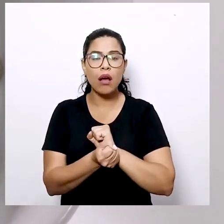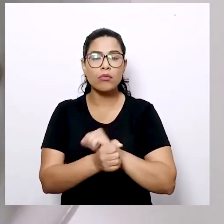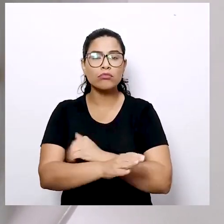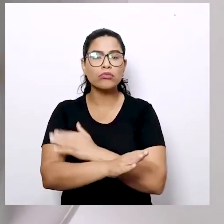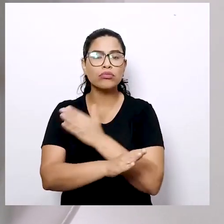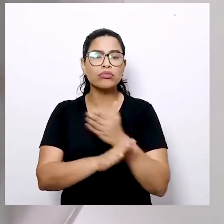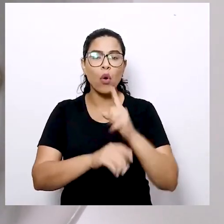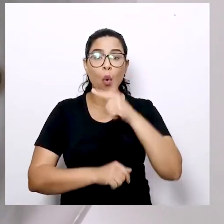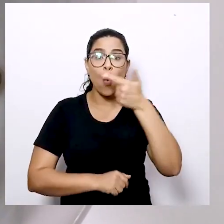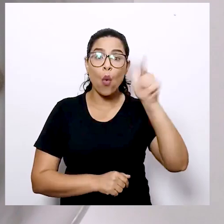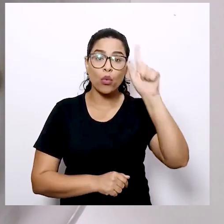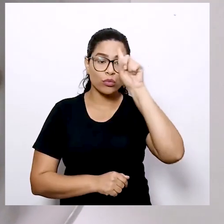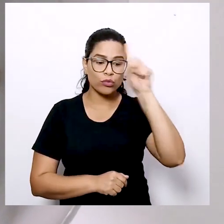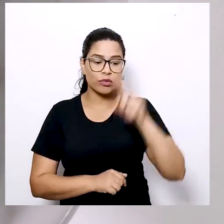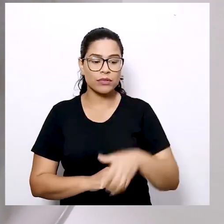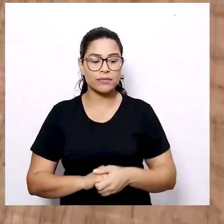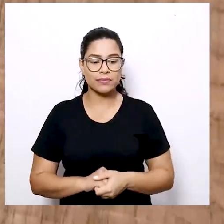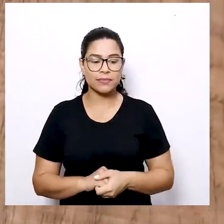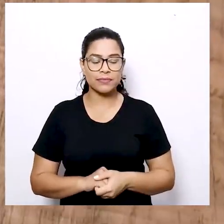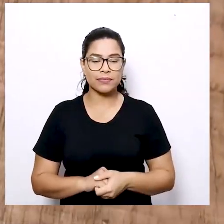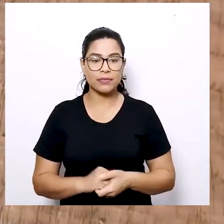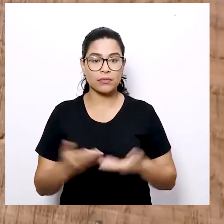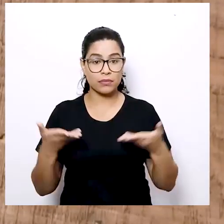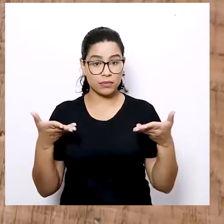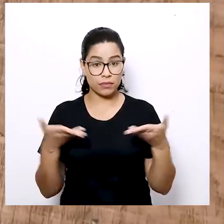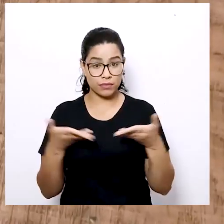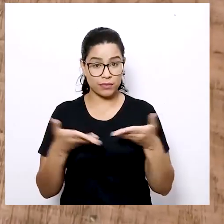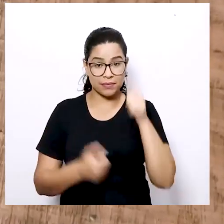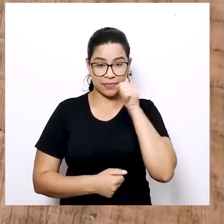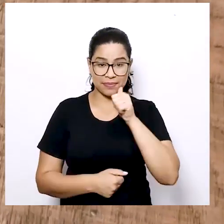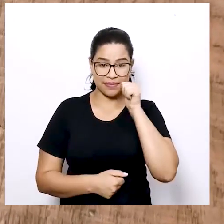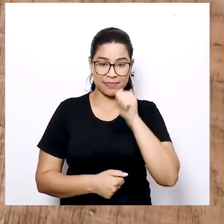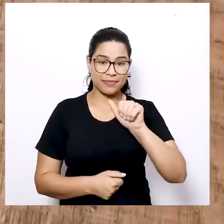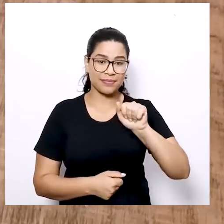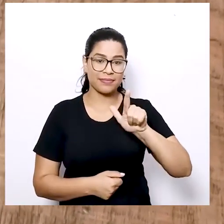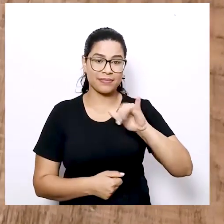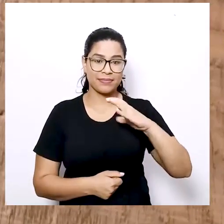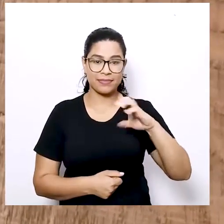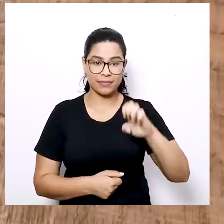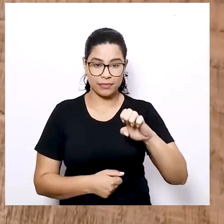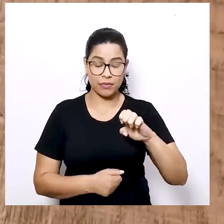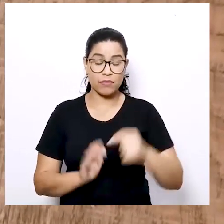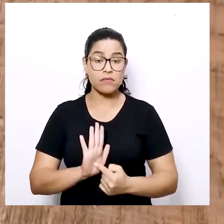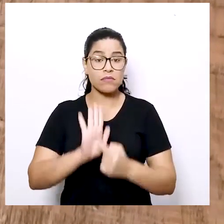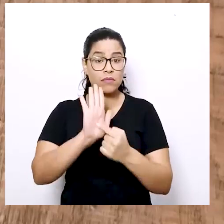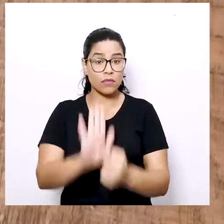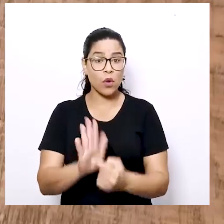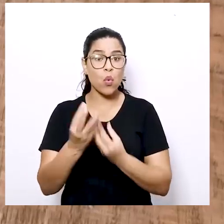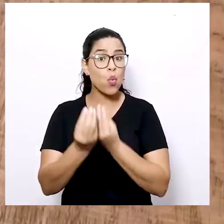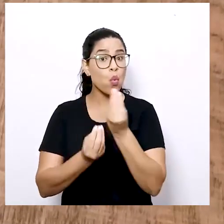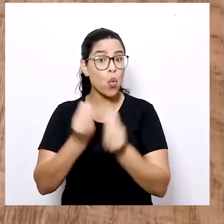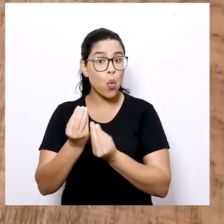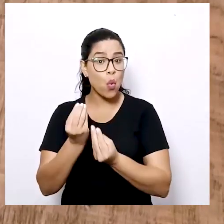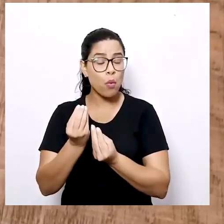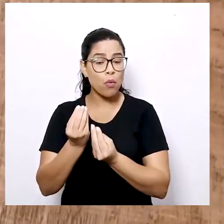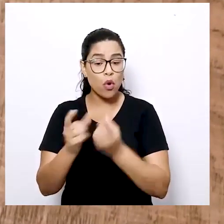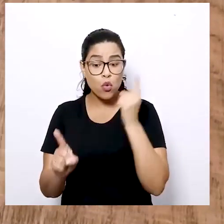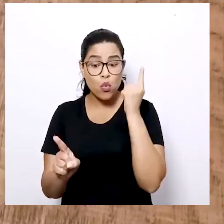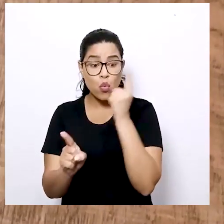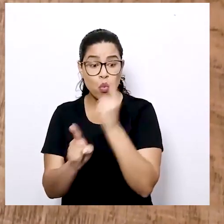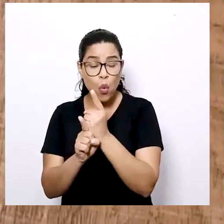seguinte. Vamos ver como ficou? Agora, a Alice vai mostrar para vocês como é que a gente acha o embrião do